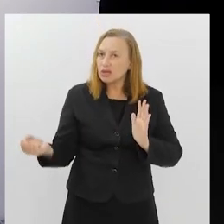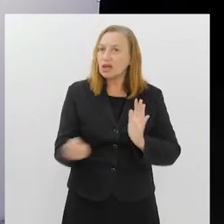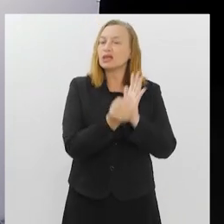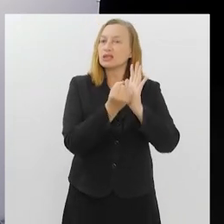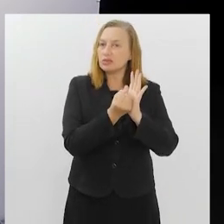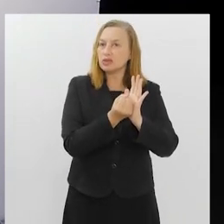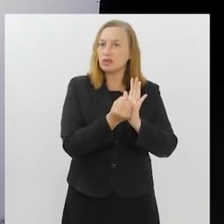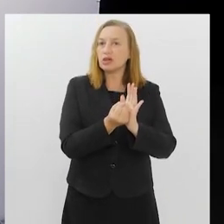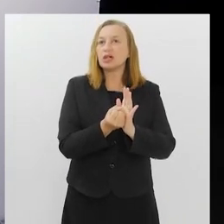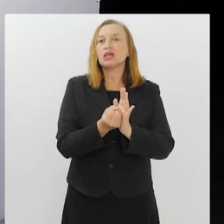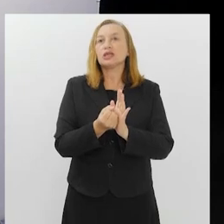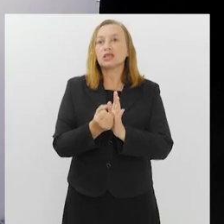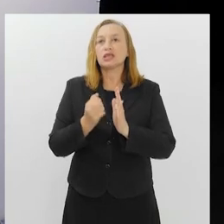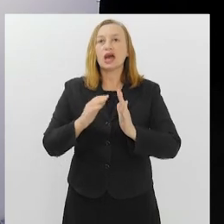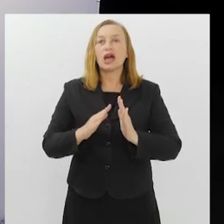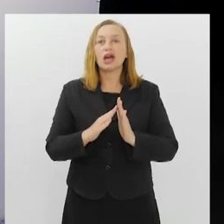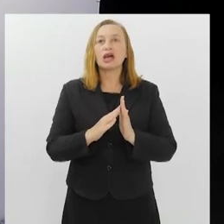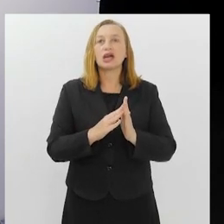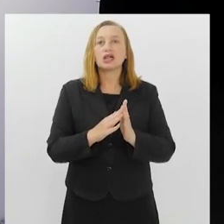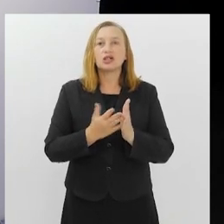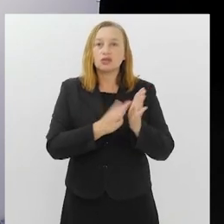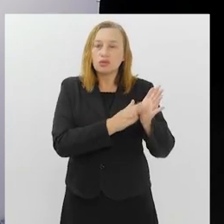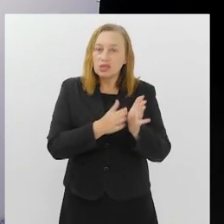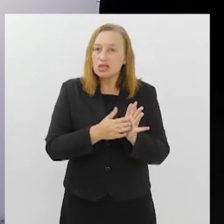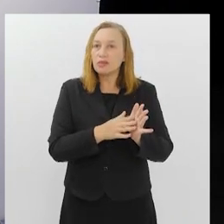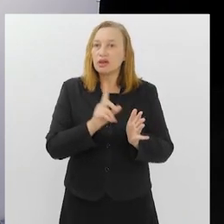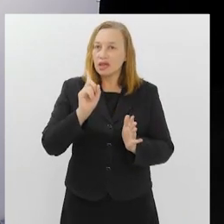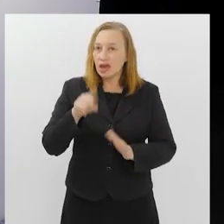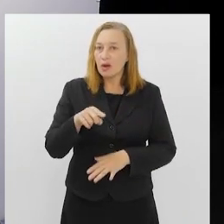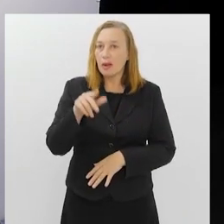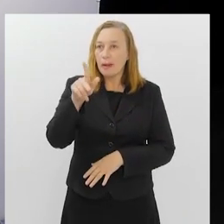carrega o símbolo maior da escola, que é o pavilhão. Você